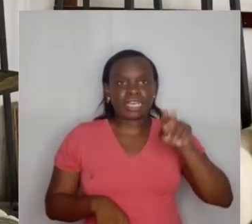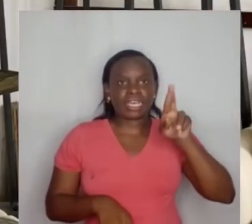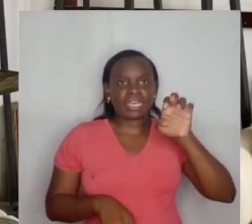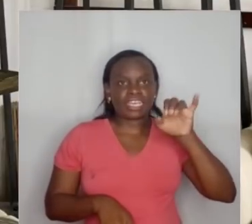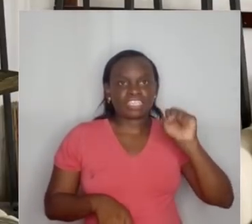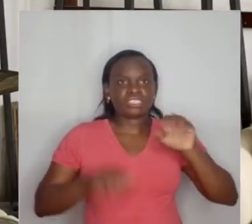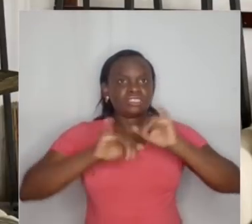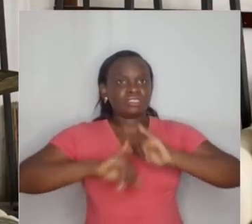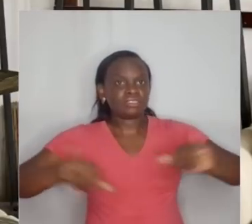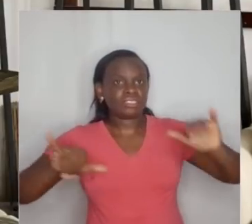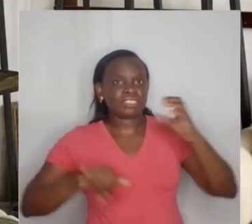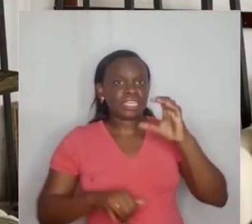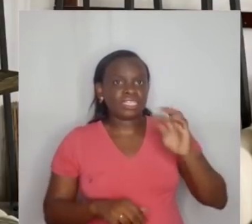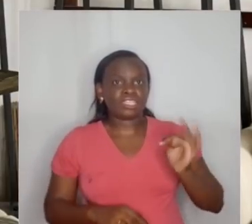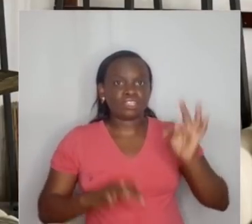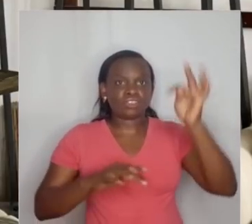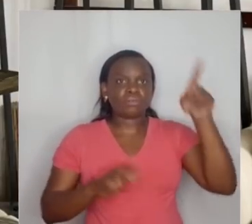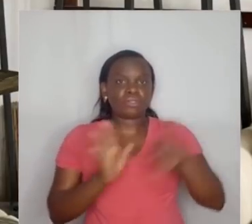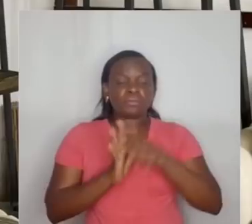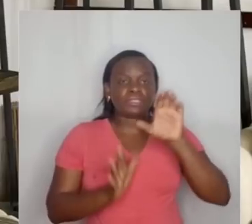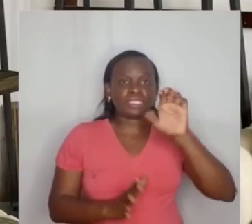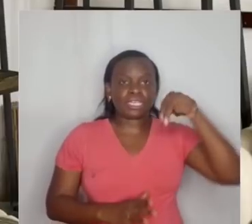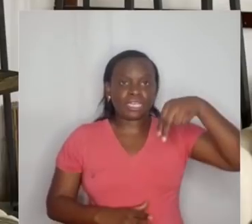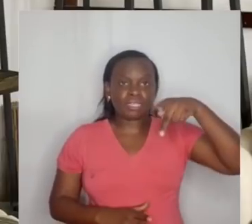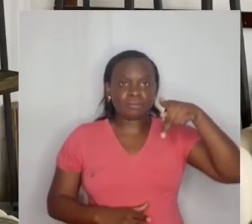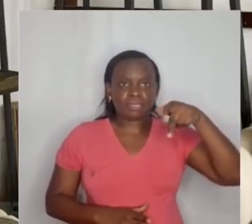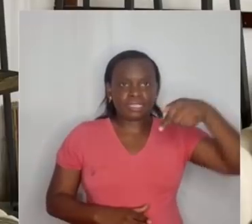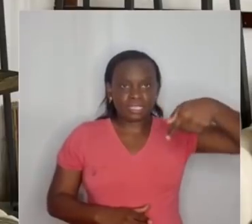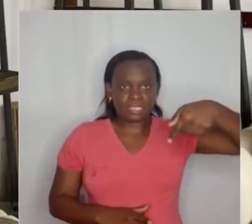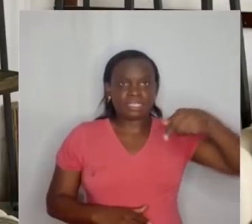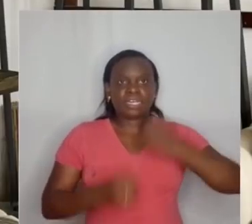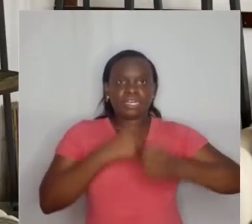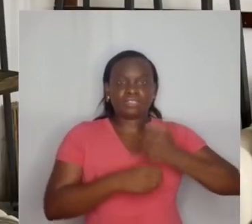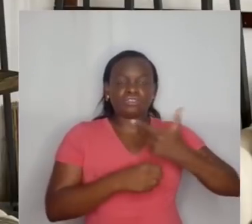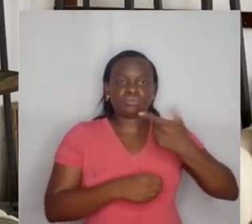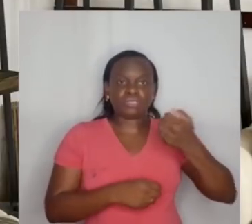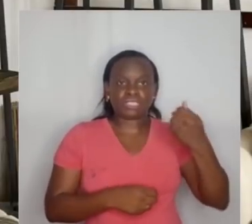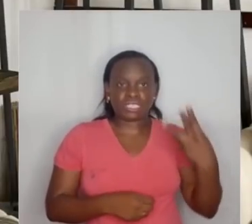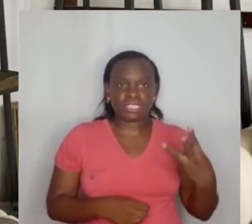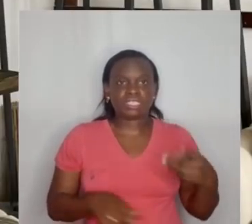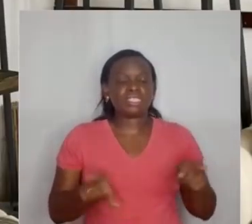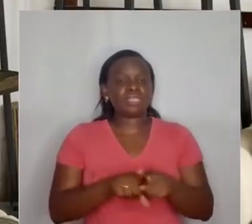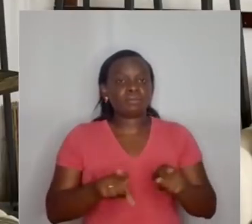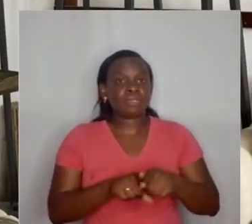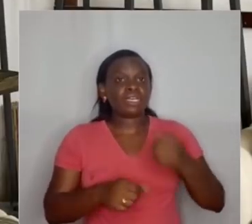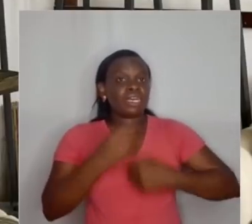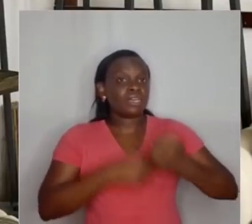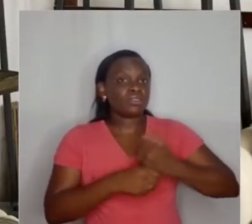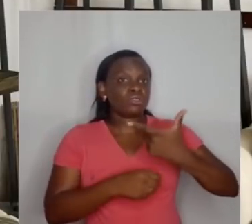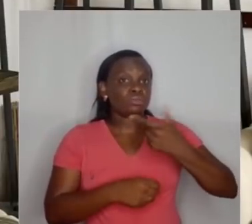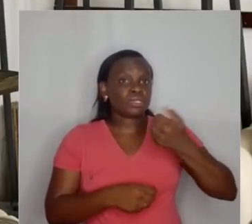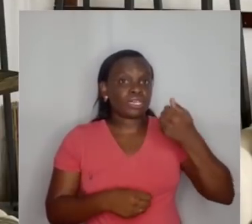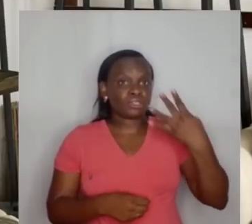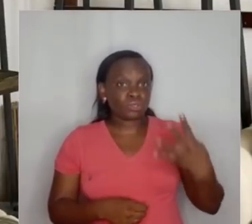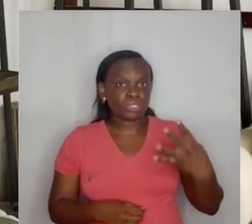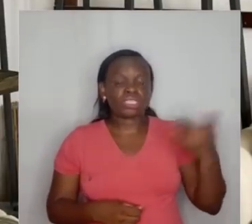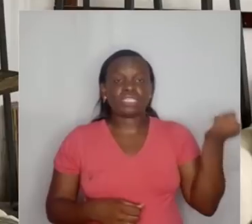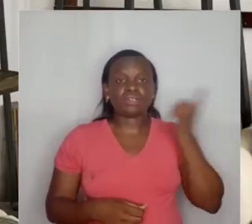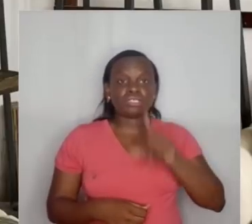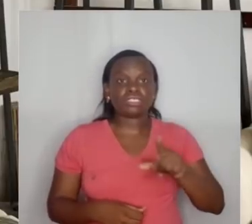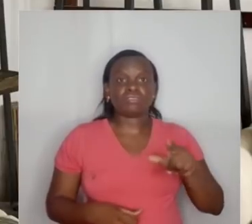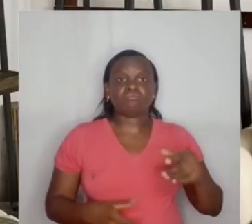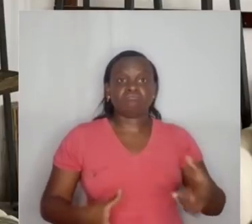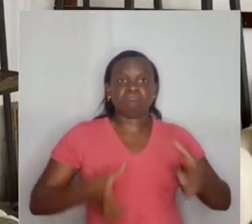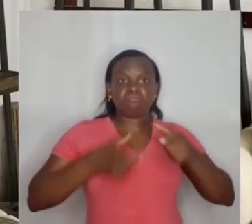Divulgação Científica e Tecnológica do CNPq em 2013. E, em 2014, recebeu